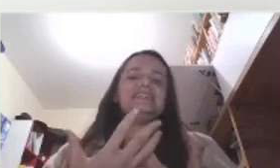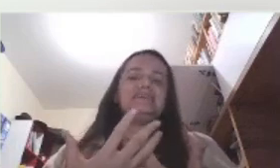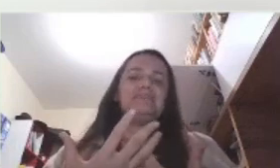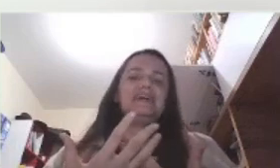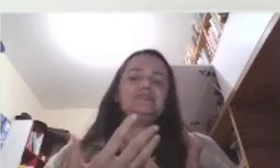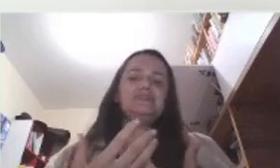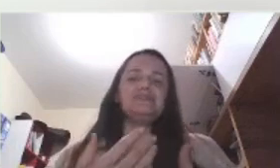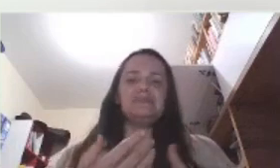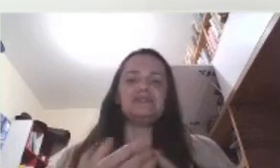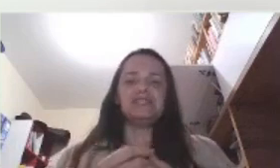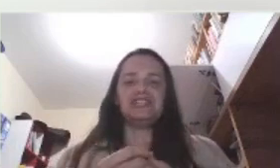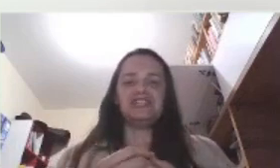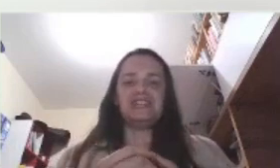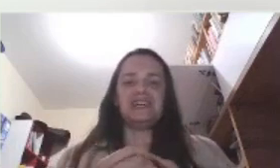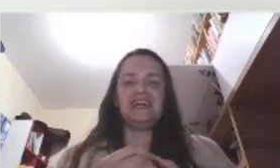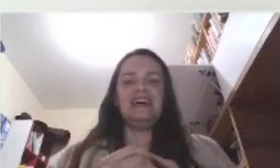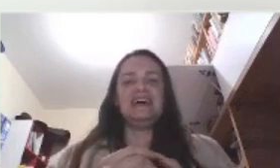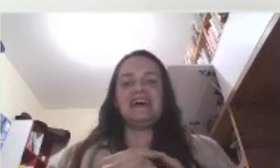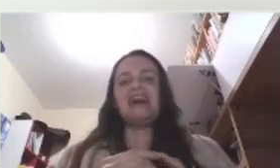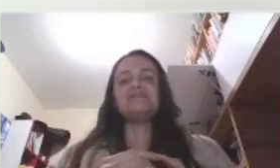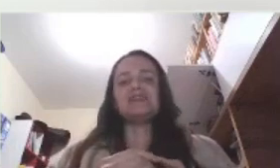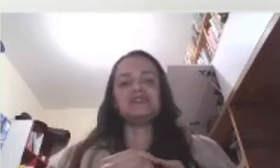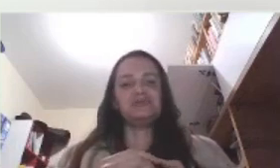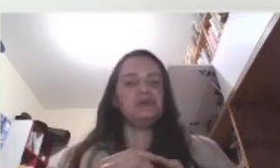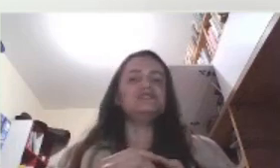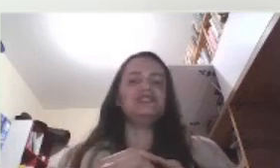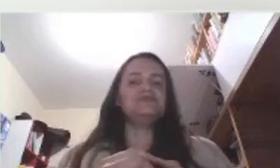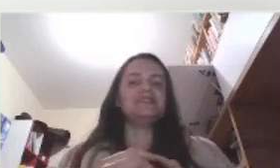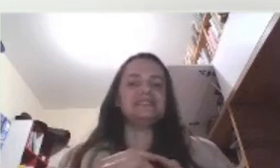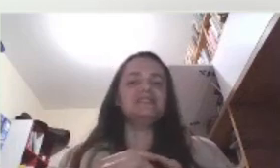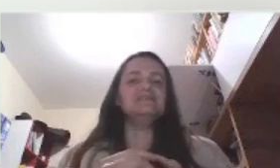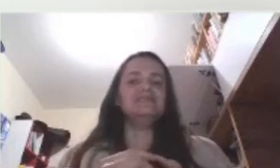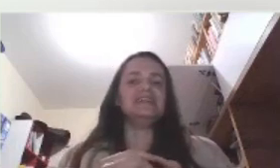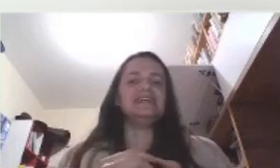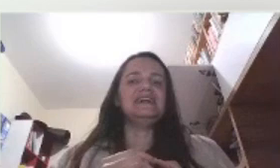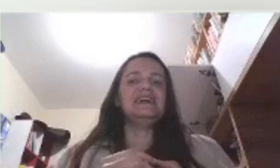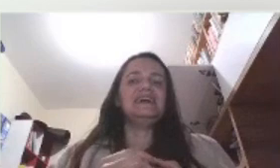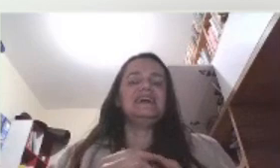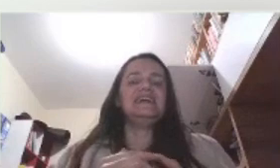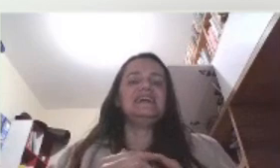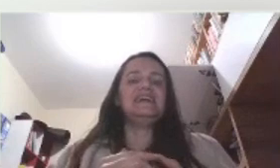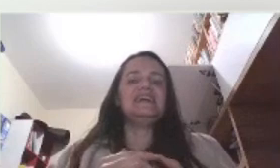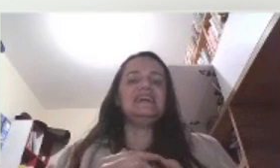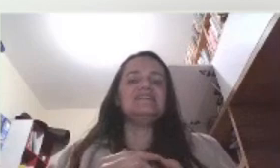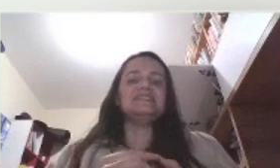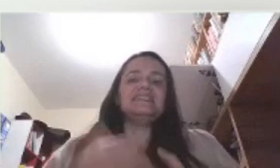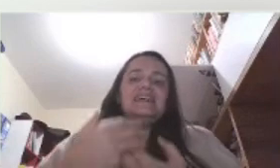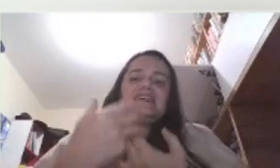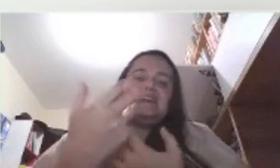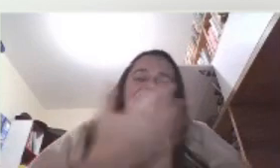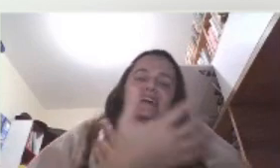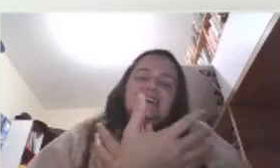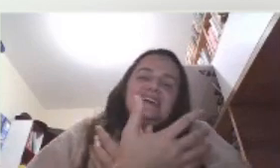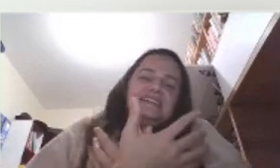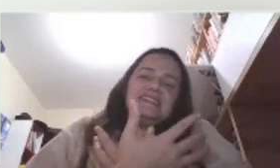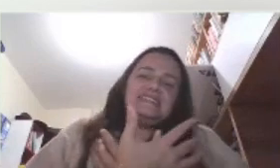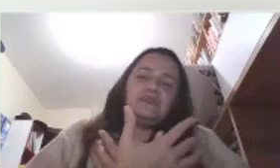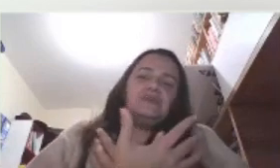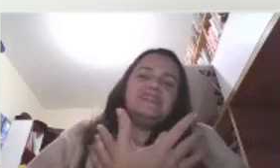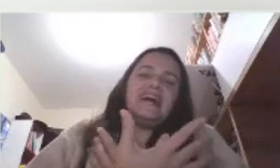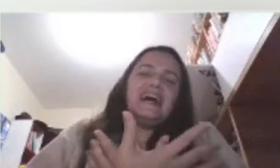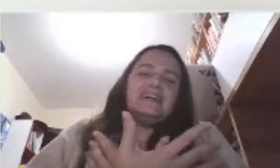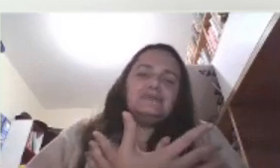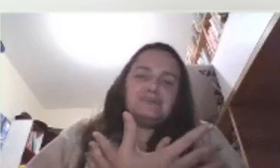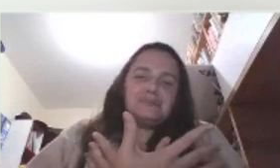de querer estar perto, principalmente quando a gente tem gato, cachorro de estimação, né? Que você tem